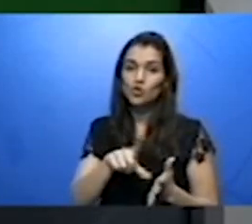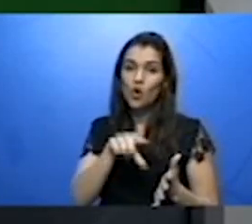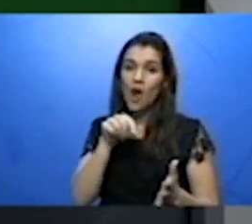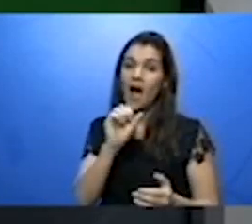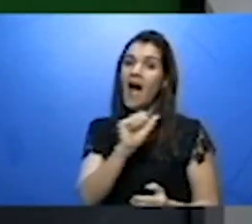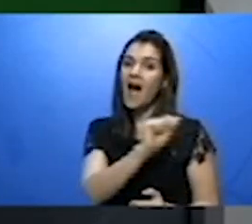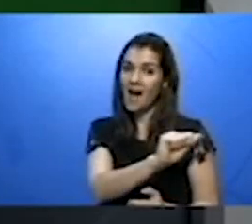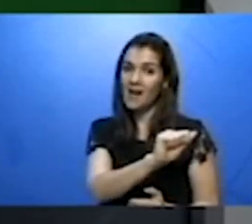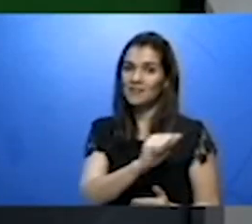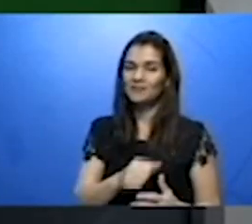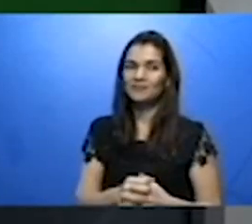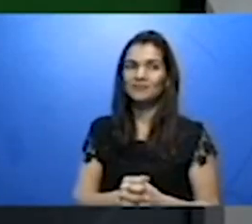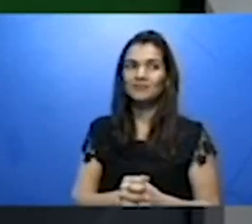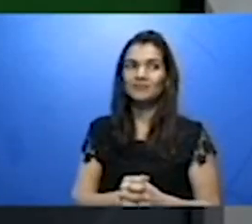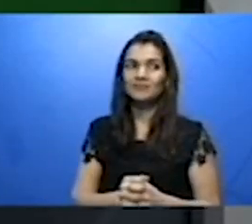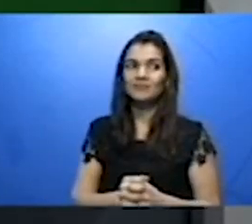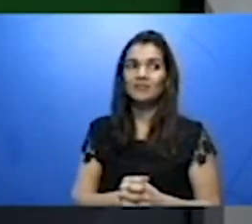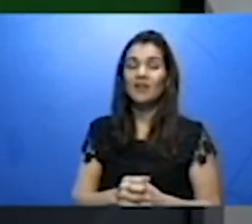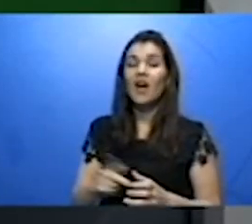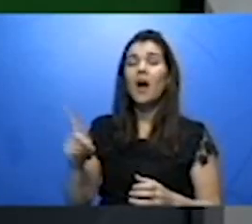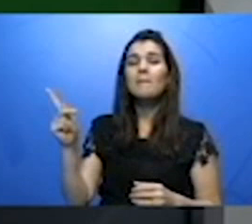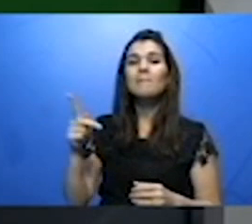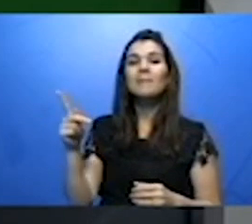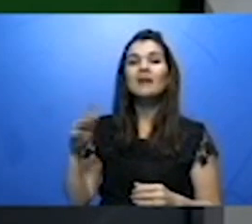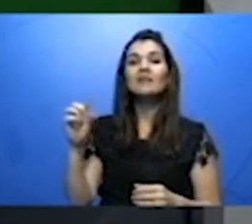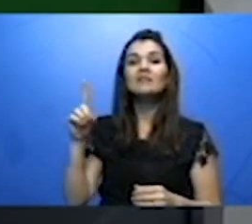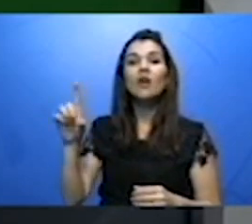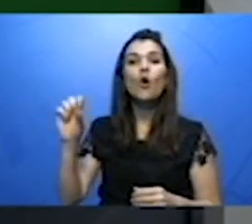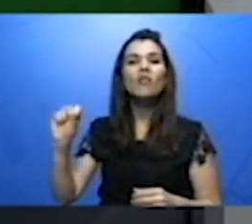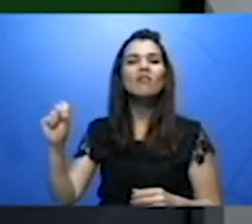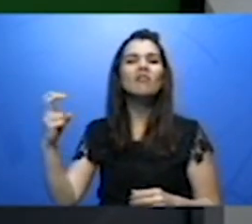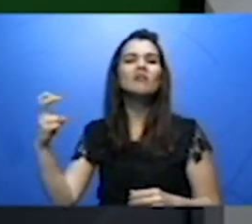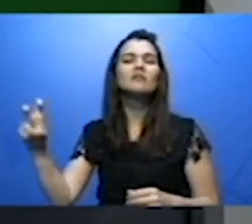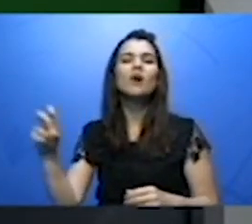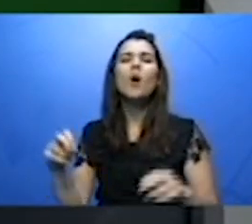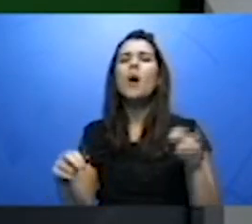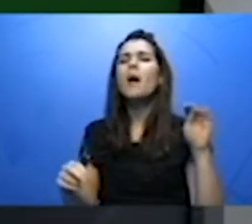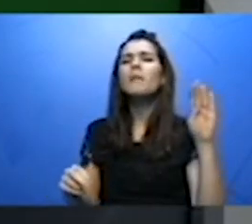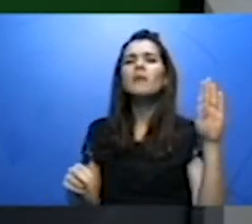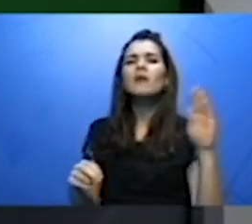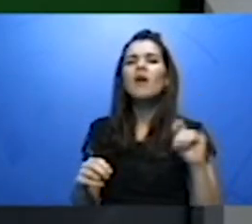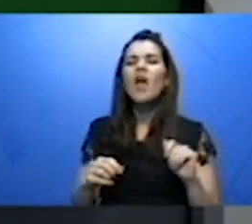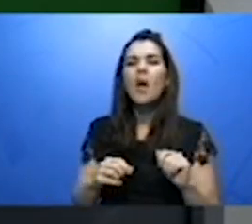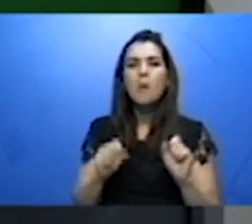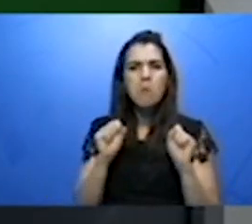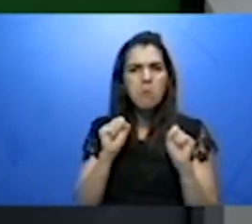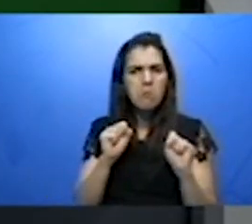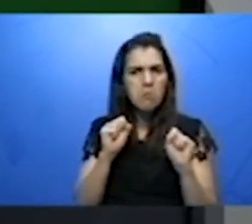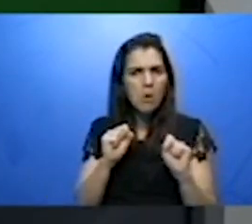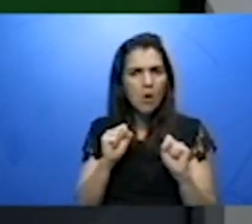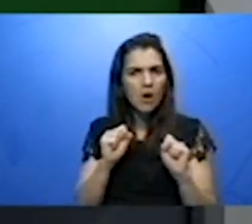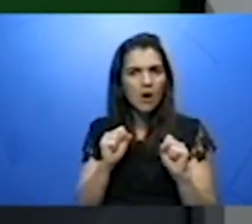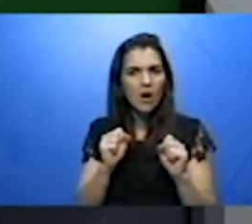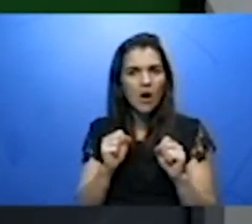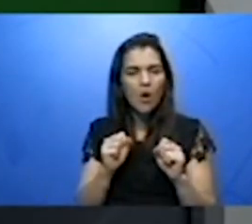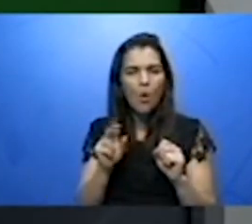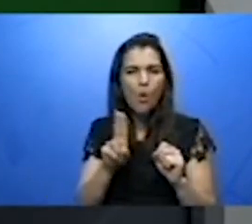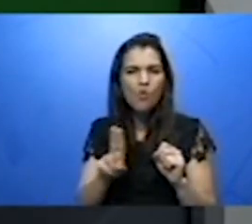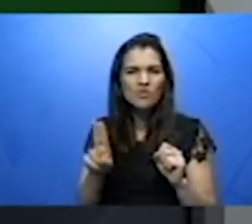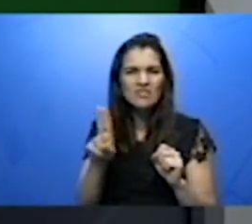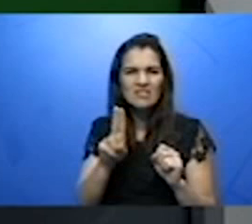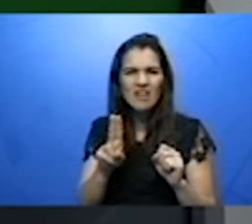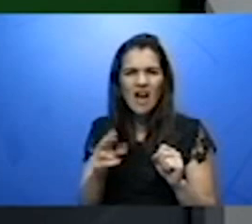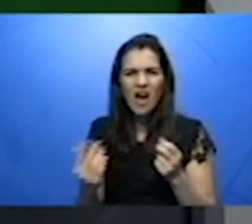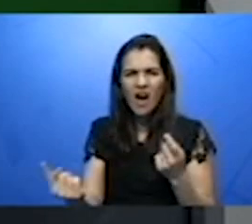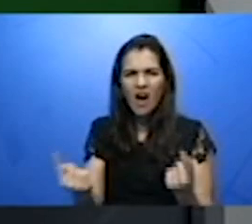lá na página 185 ainda a parte de É possível usar a mesma balança para medir o peso de